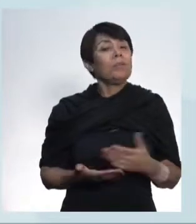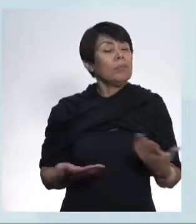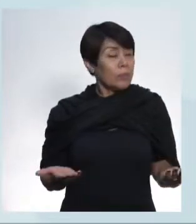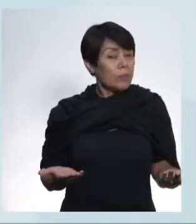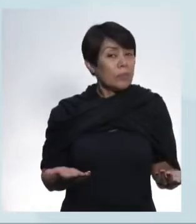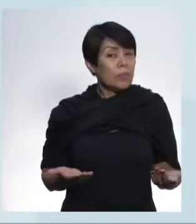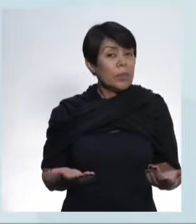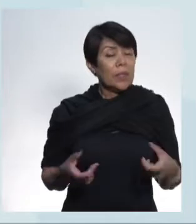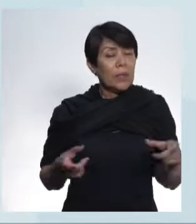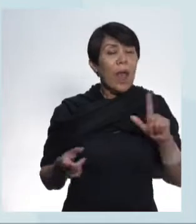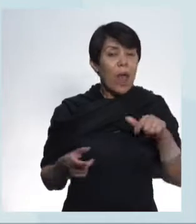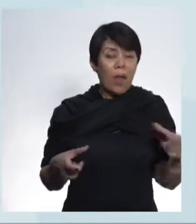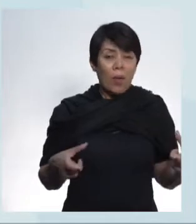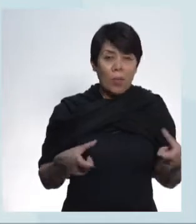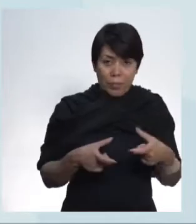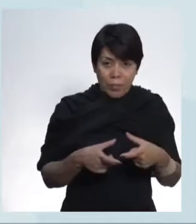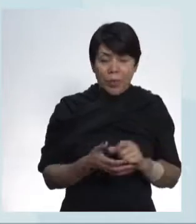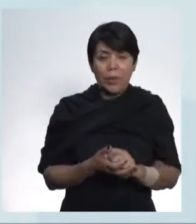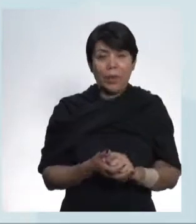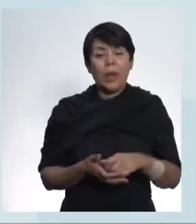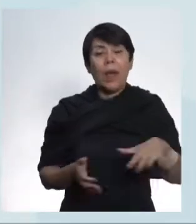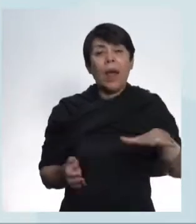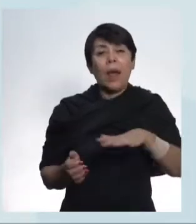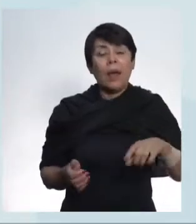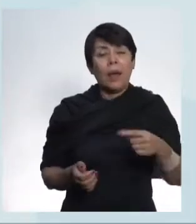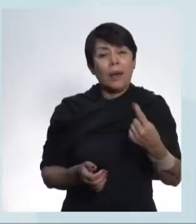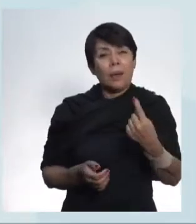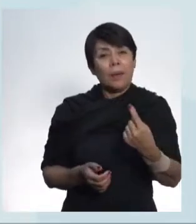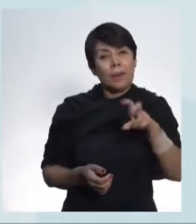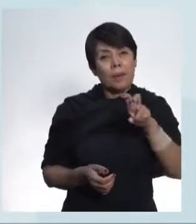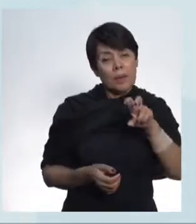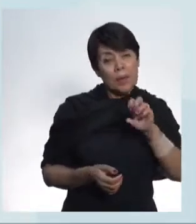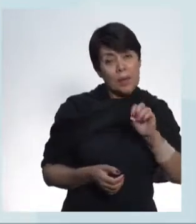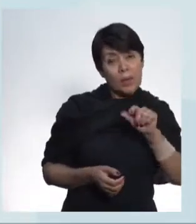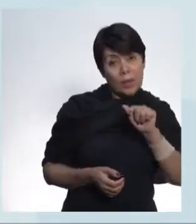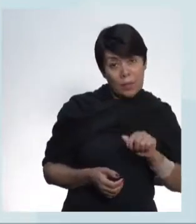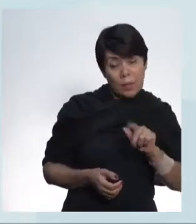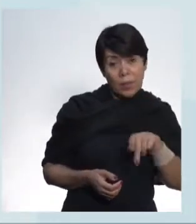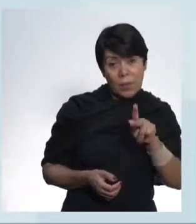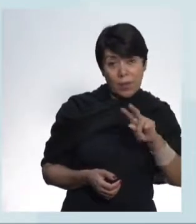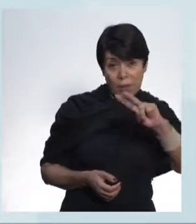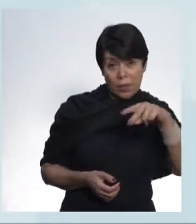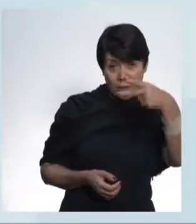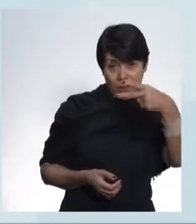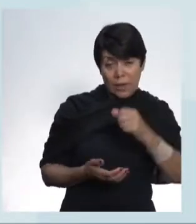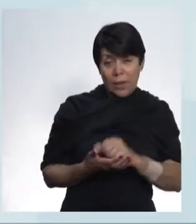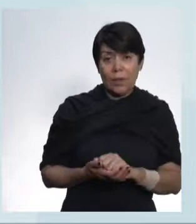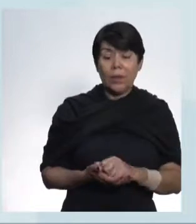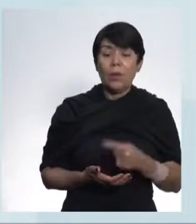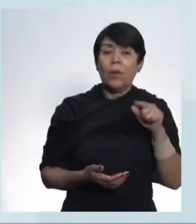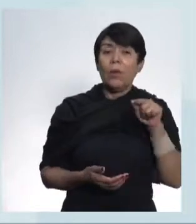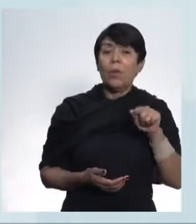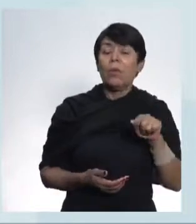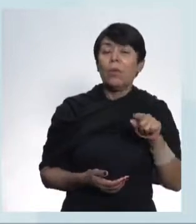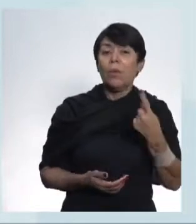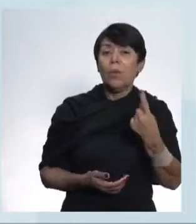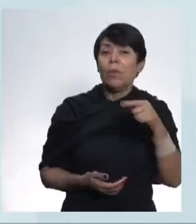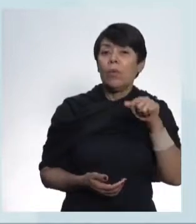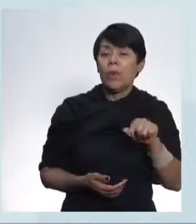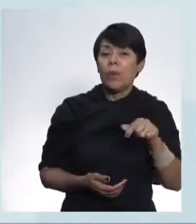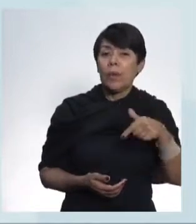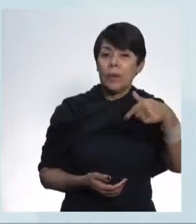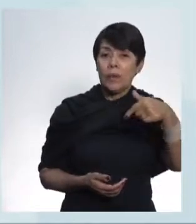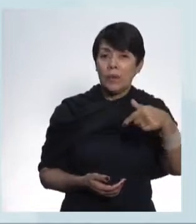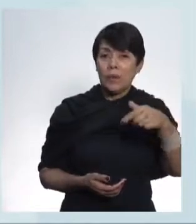o menor de todos, ele ocupa uma área de 150 mil quilômetros quadrados e 1,76% do